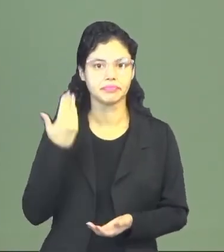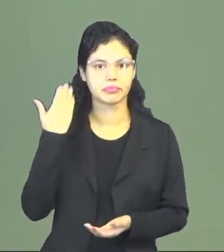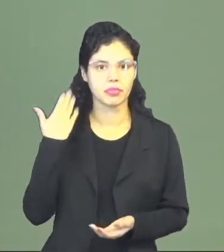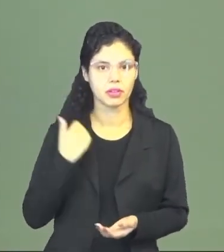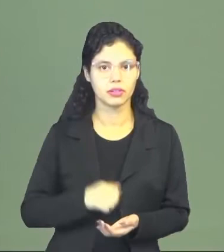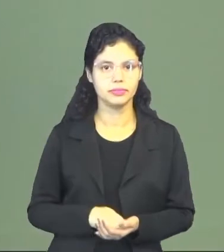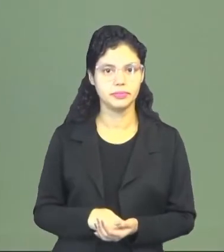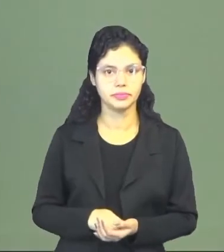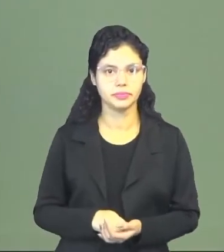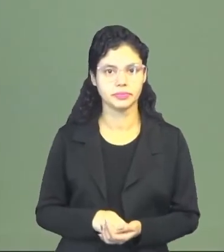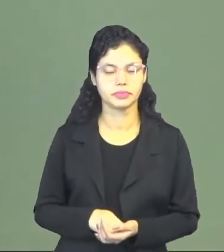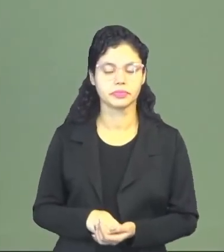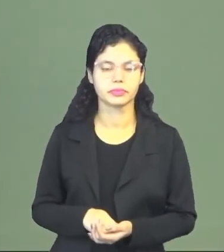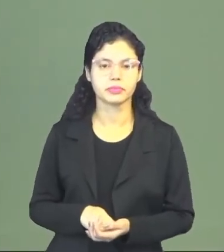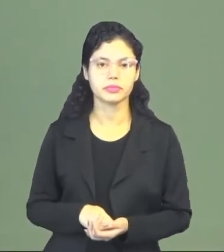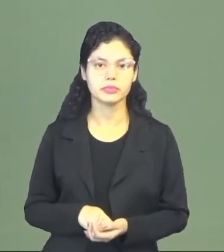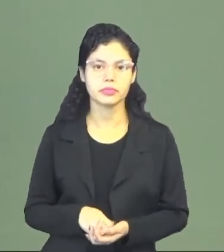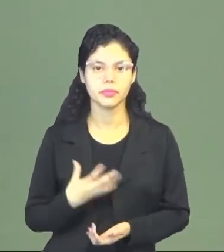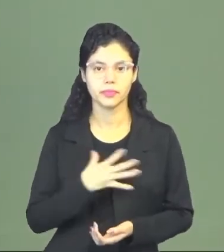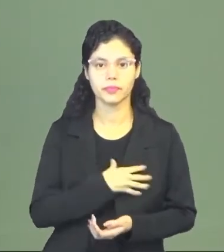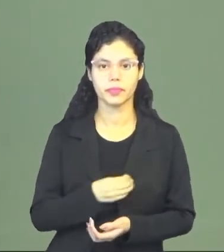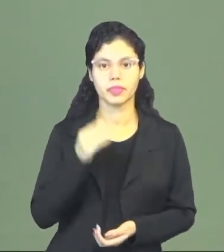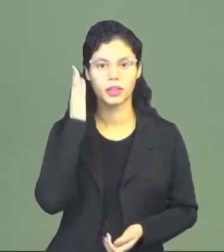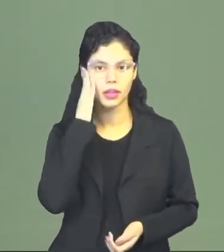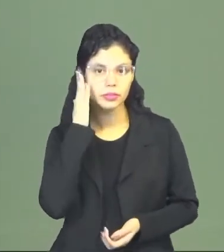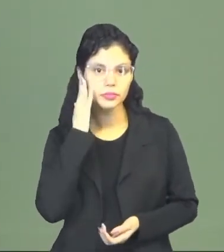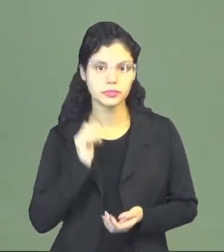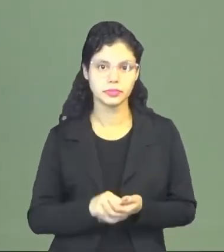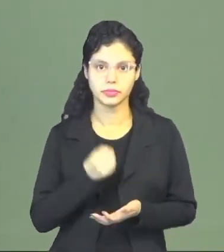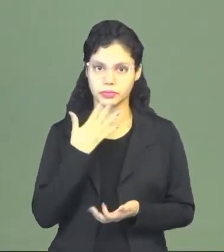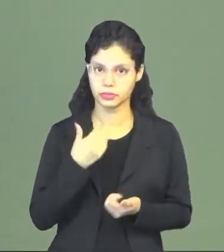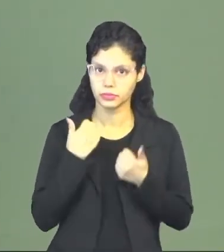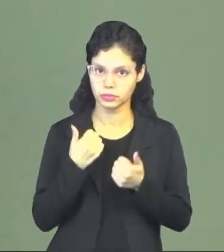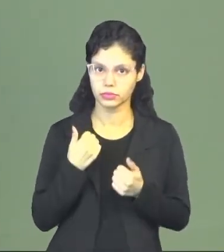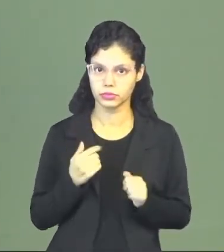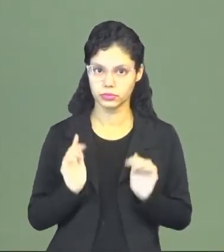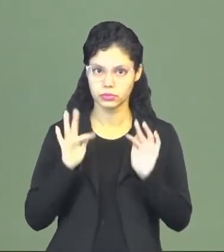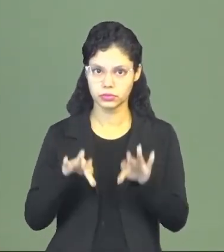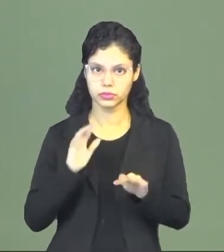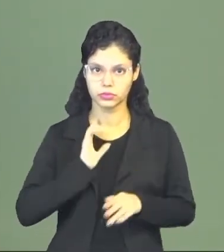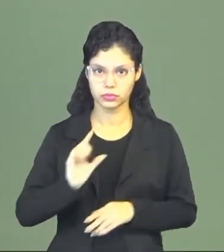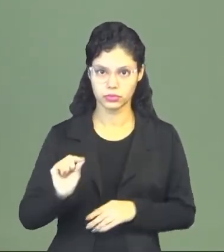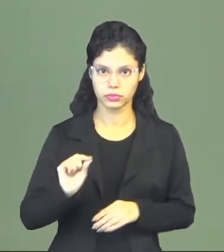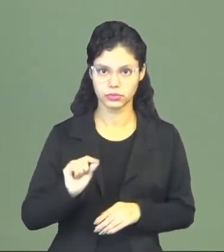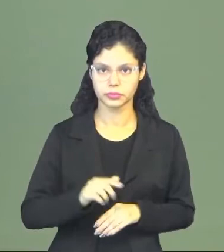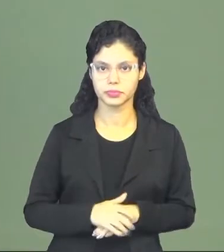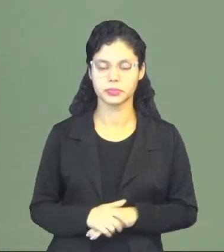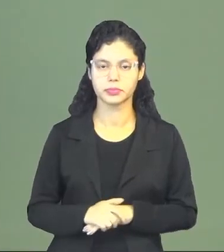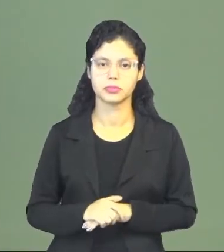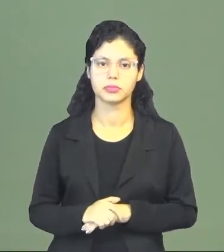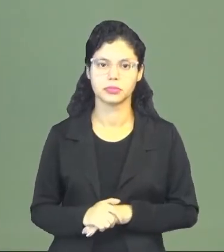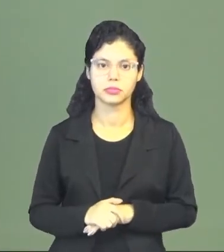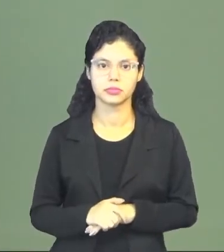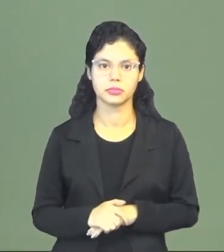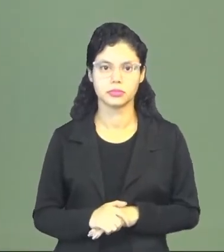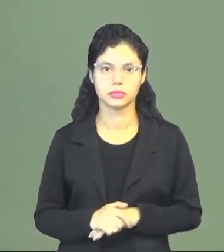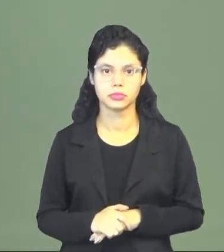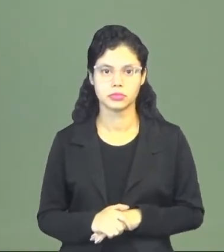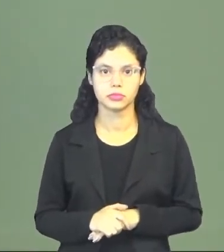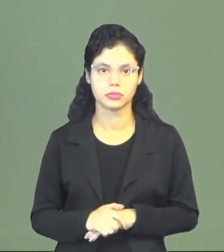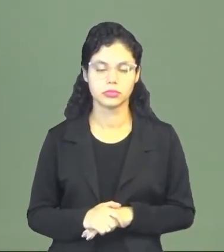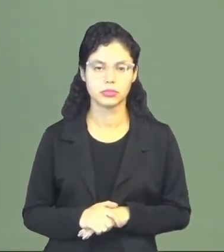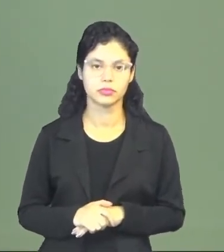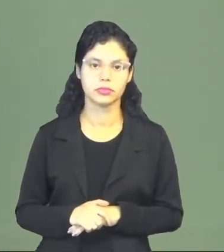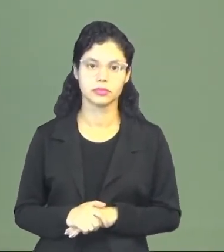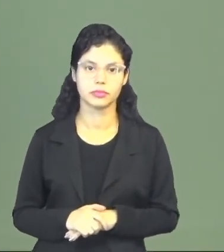Antigamente eram punidos com uma surra. E o filho entende, ele diz, tudo bem pai, então vamos pegar a professora na saída? E foi isso que o menino entendeu. E